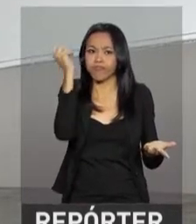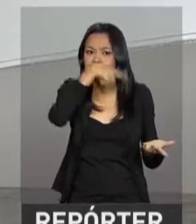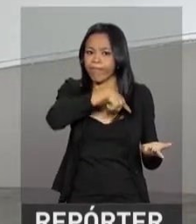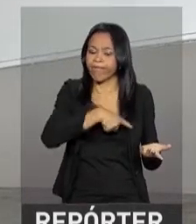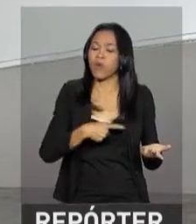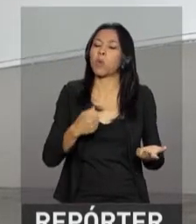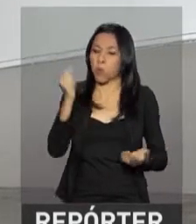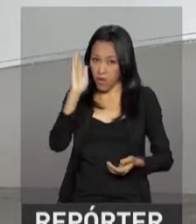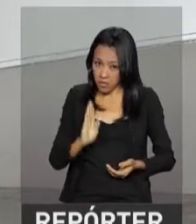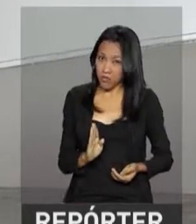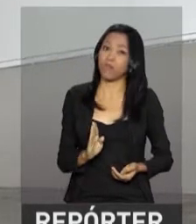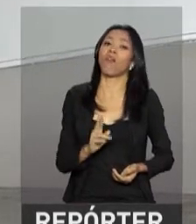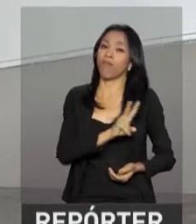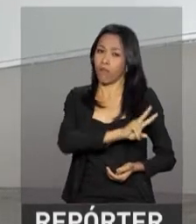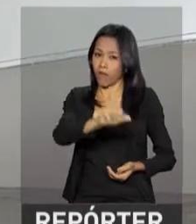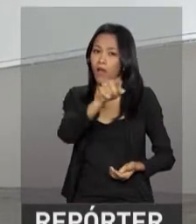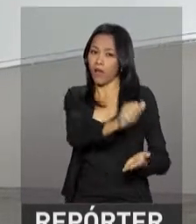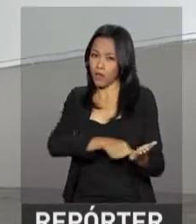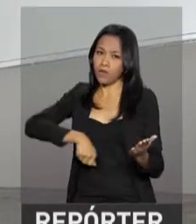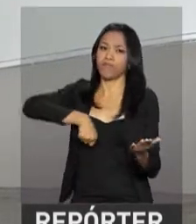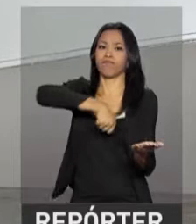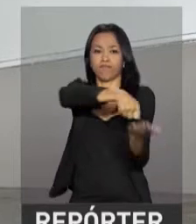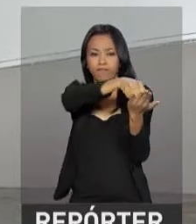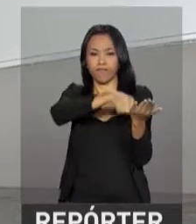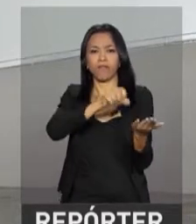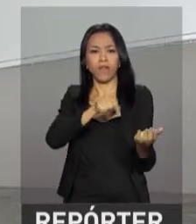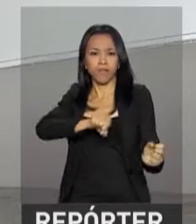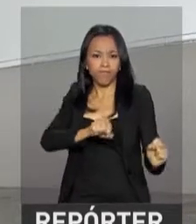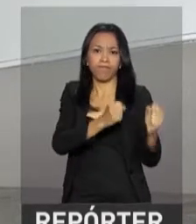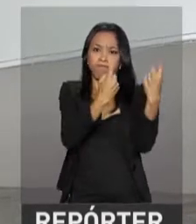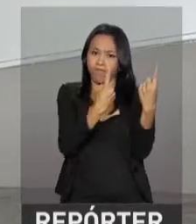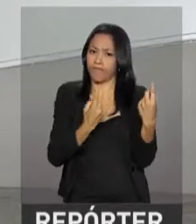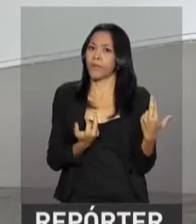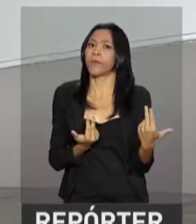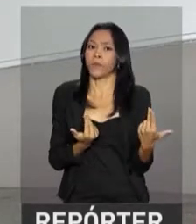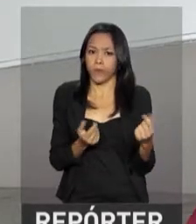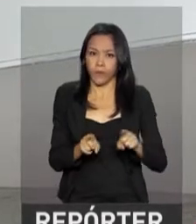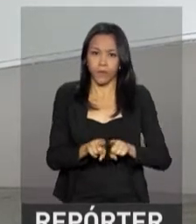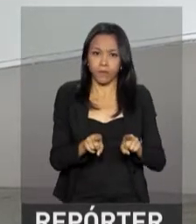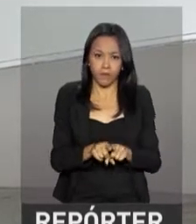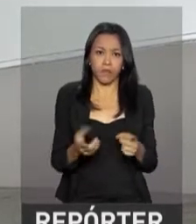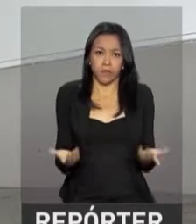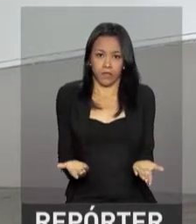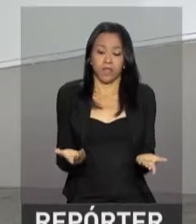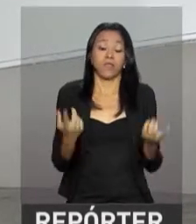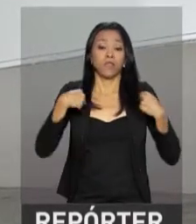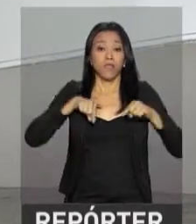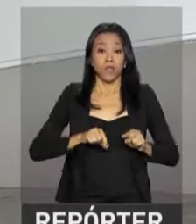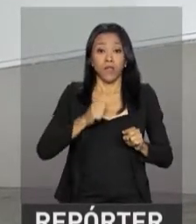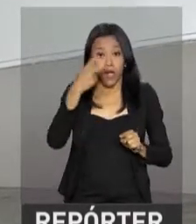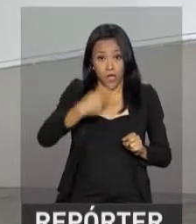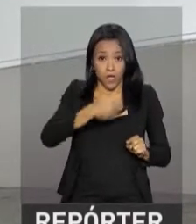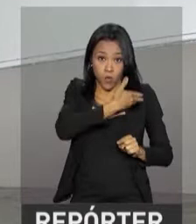aplicará as medidas de reciprocidade correspondentes olha que não é possível que ainda hoje o governo brasileiro